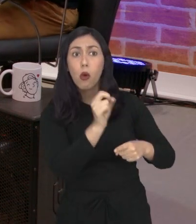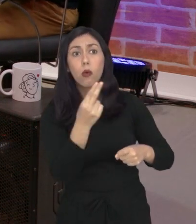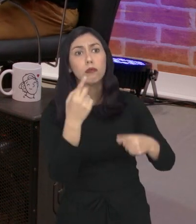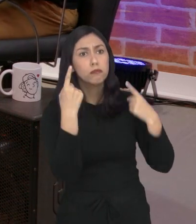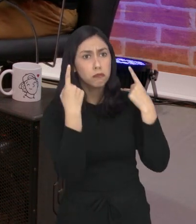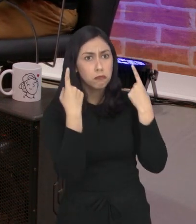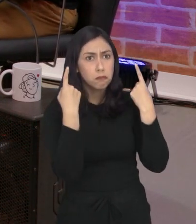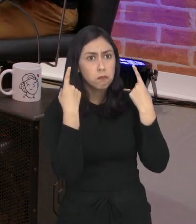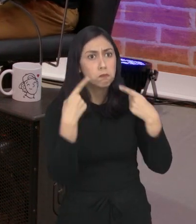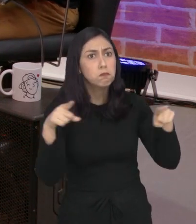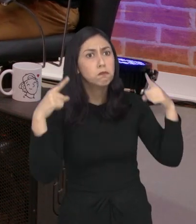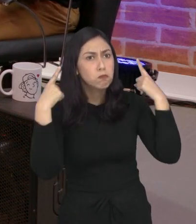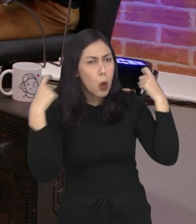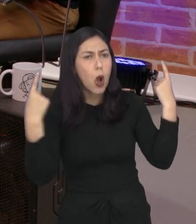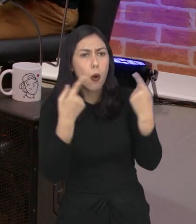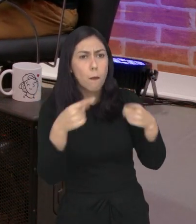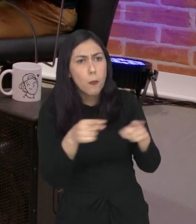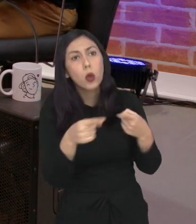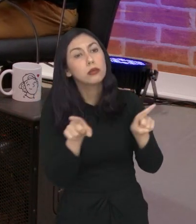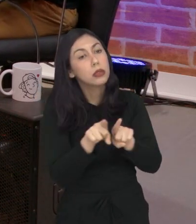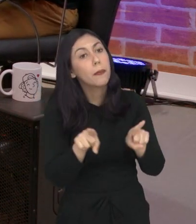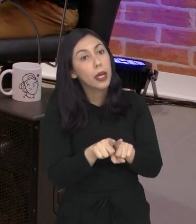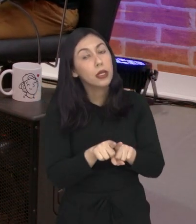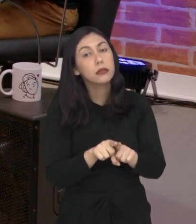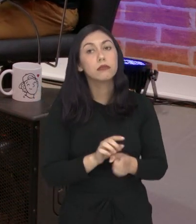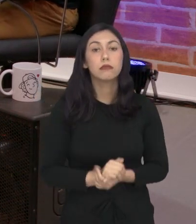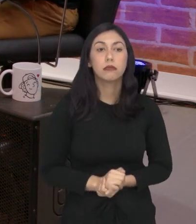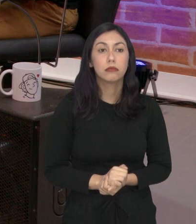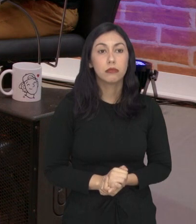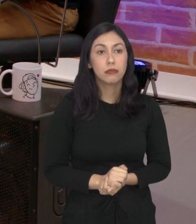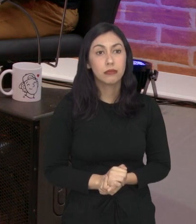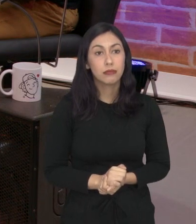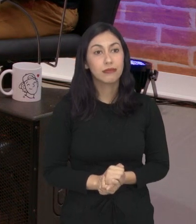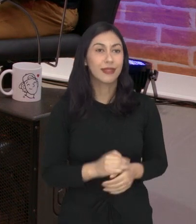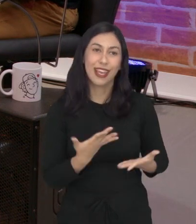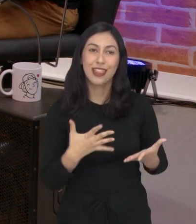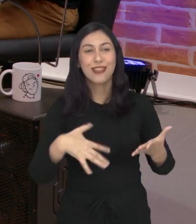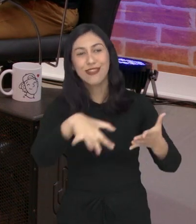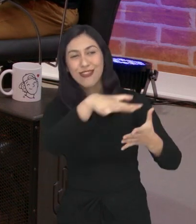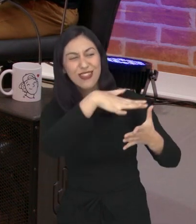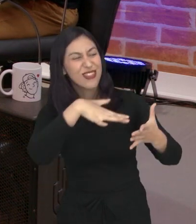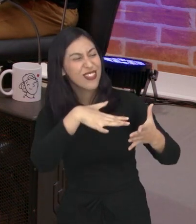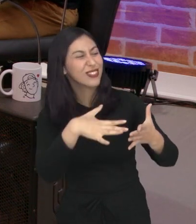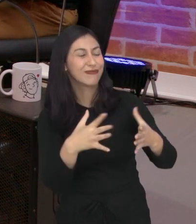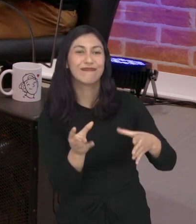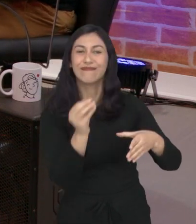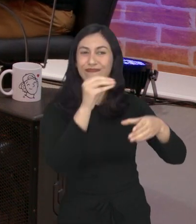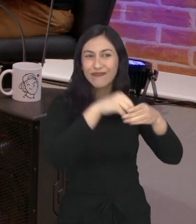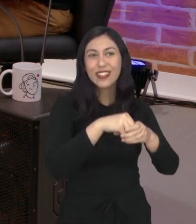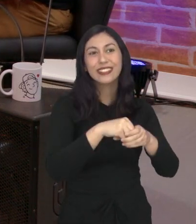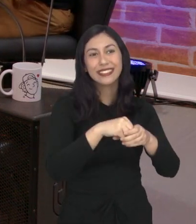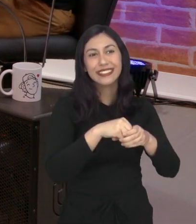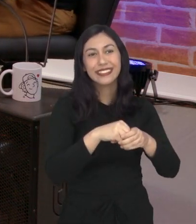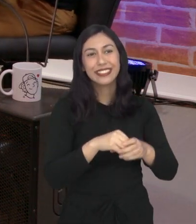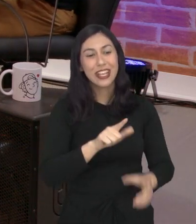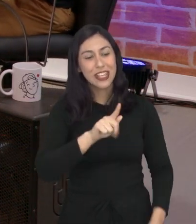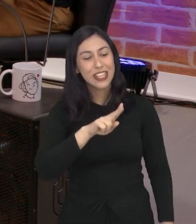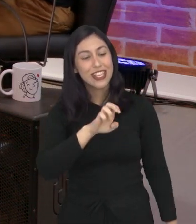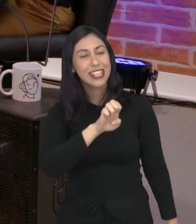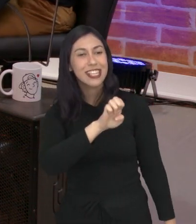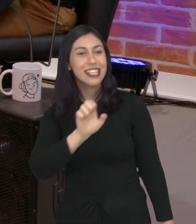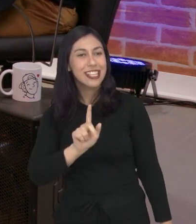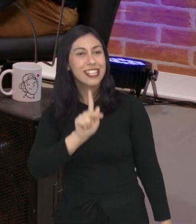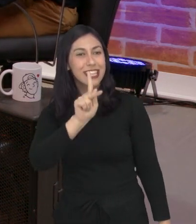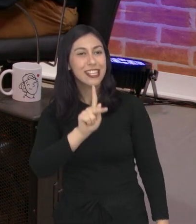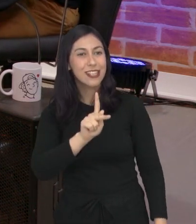tem música geek, como é que... Tá, isso é uma coisa bem legal. Eu participei... Agro é pop. Oi? Agro é o pop. Agro é vida, né? O Agro é pop. Boa. Agro é